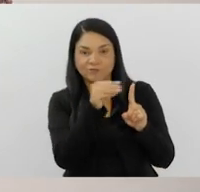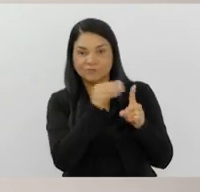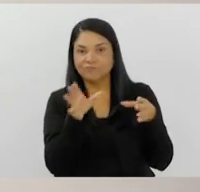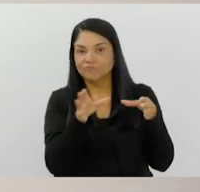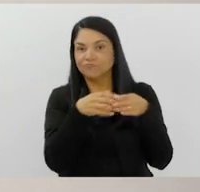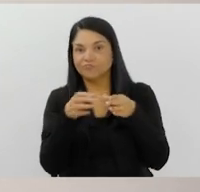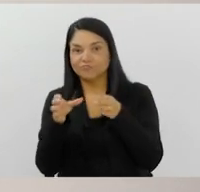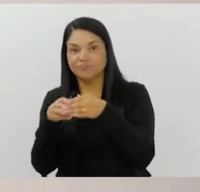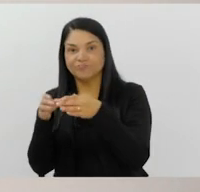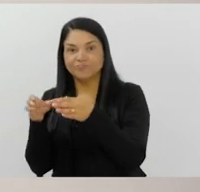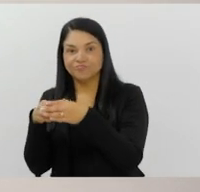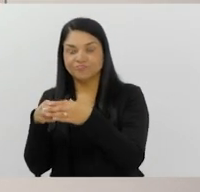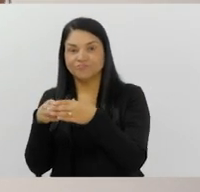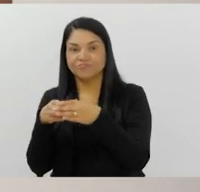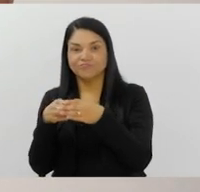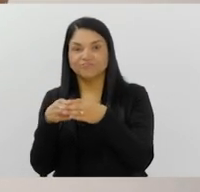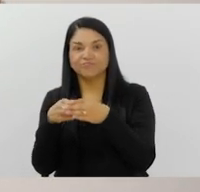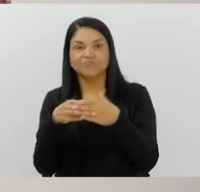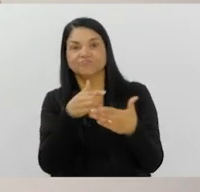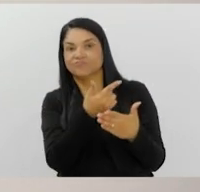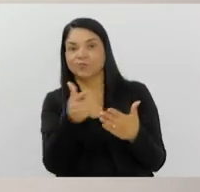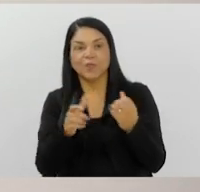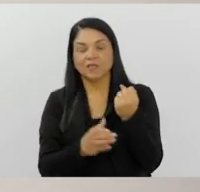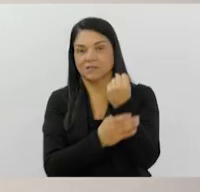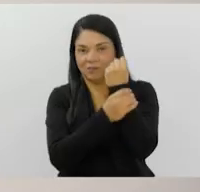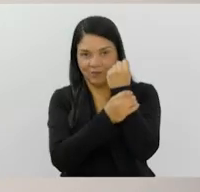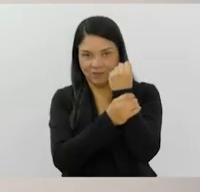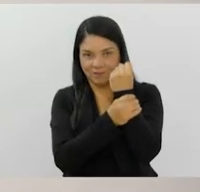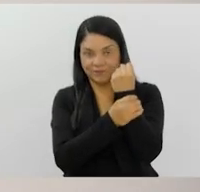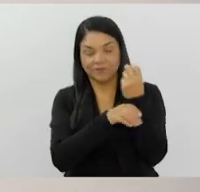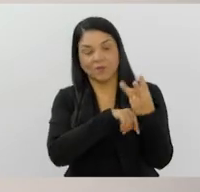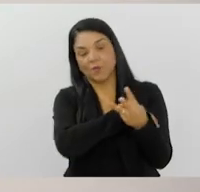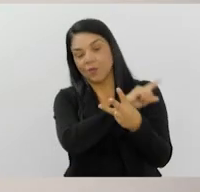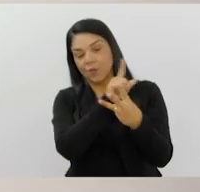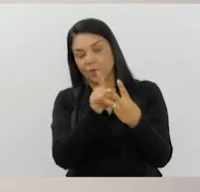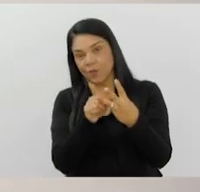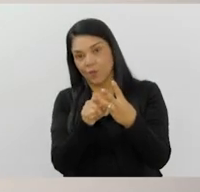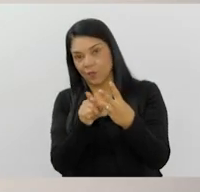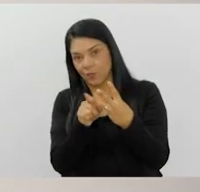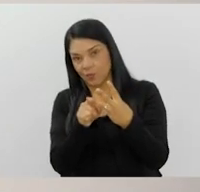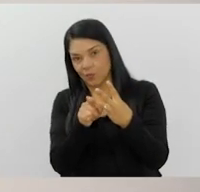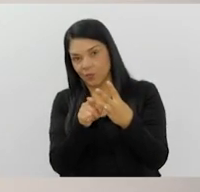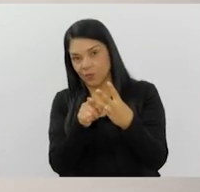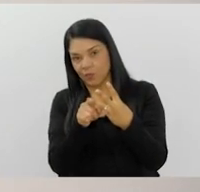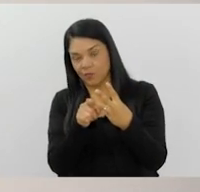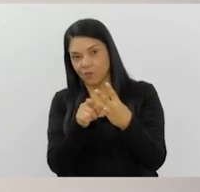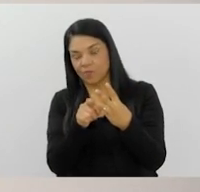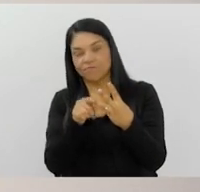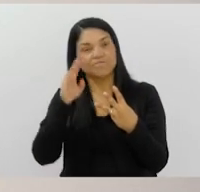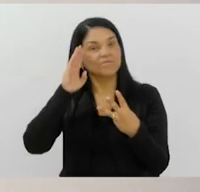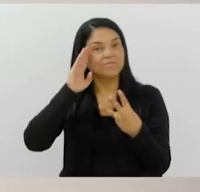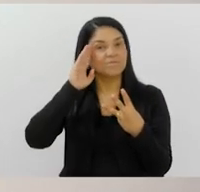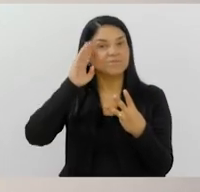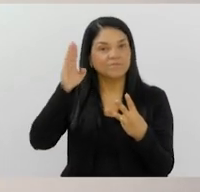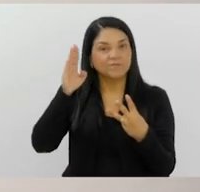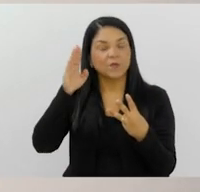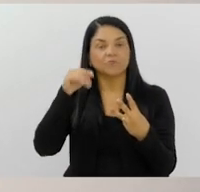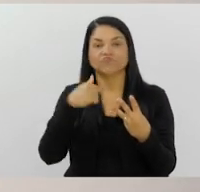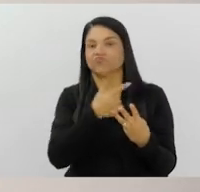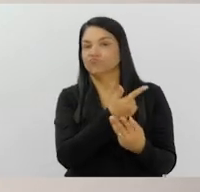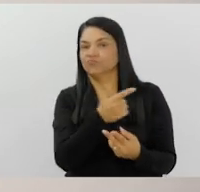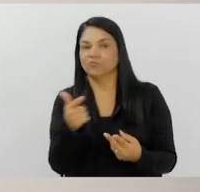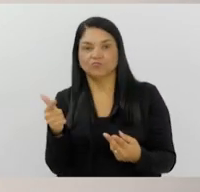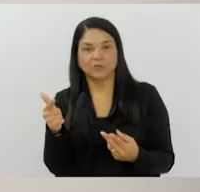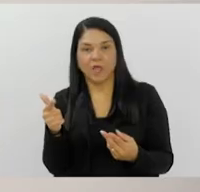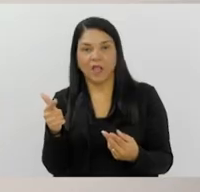à insegurança e o terceiro ponto que é fundamental é que não há